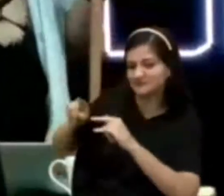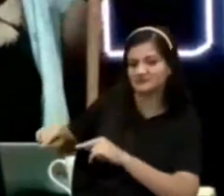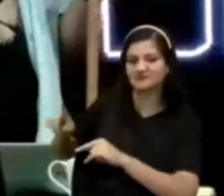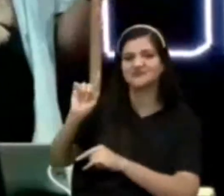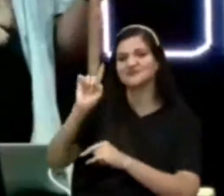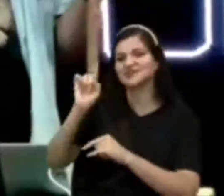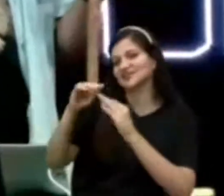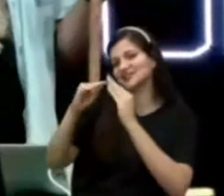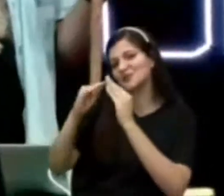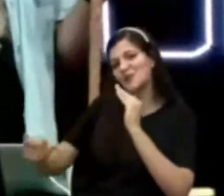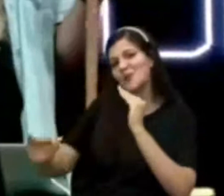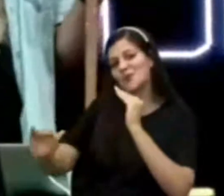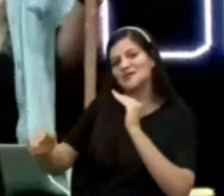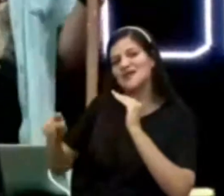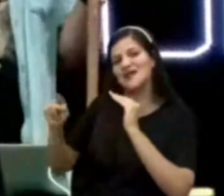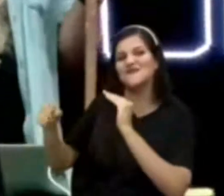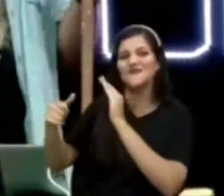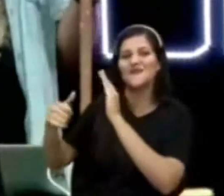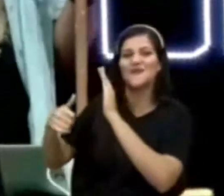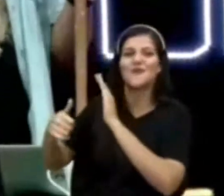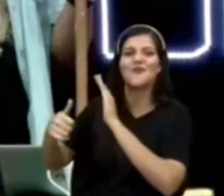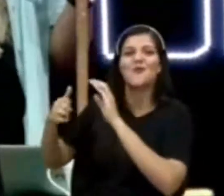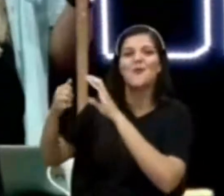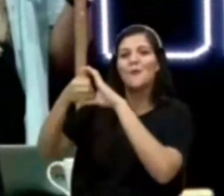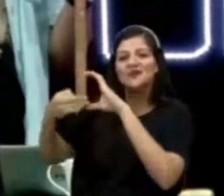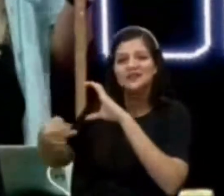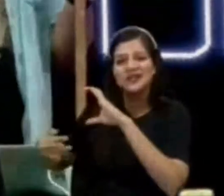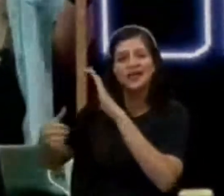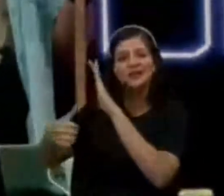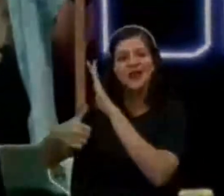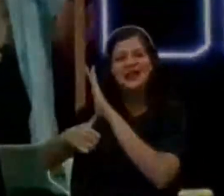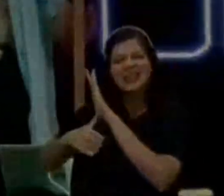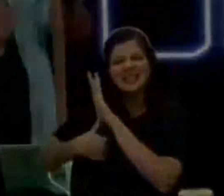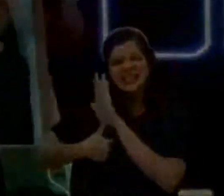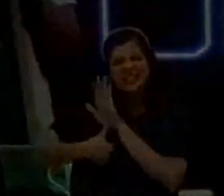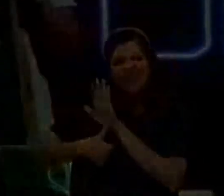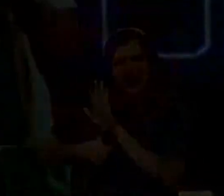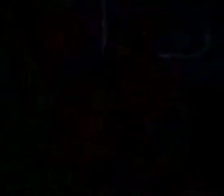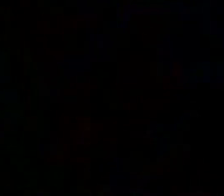combinavam com a identidade que Deus estava forjando no seu caráter.